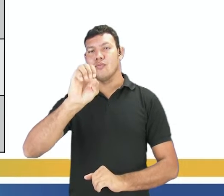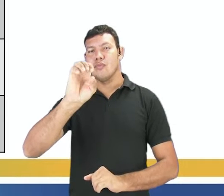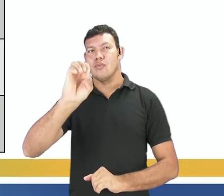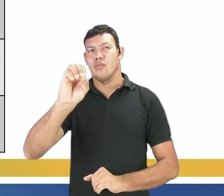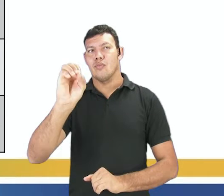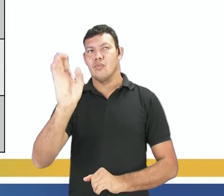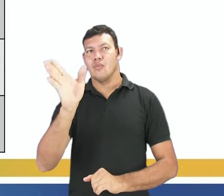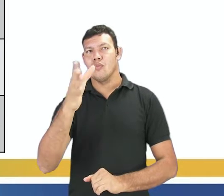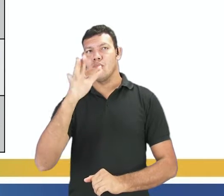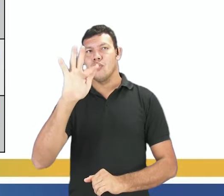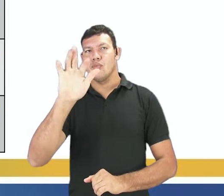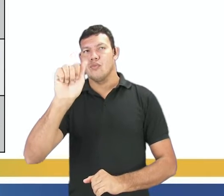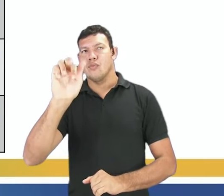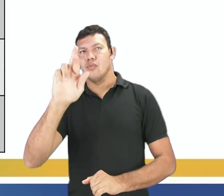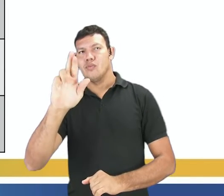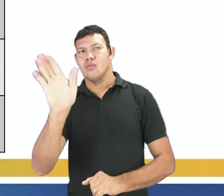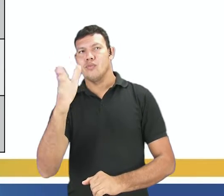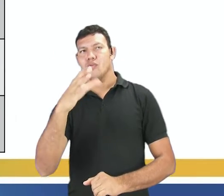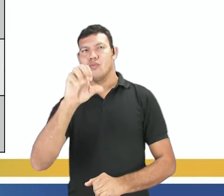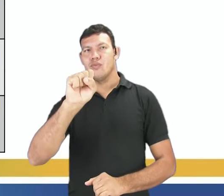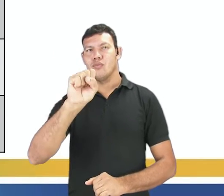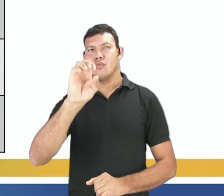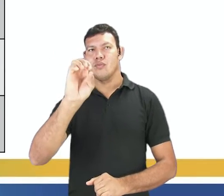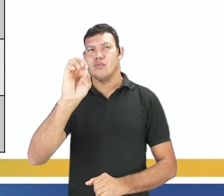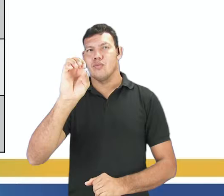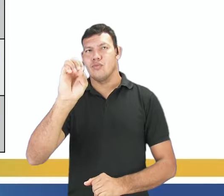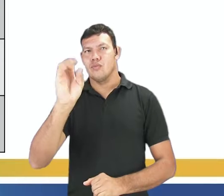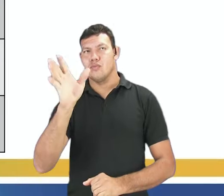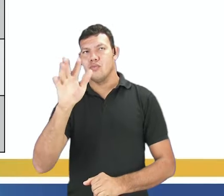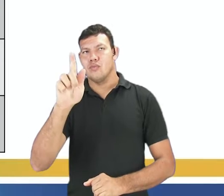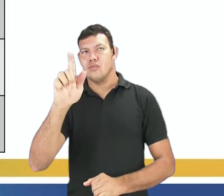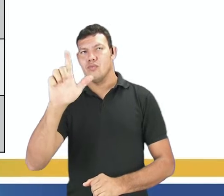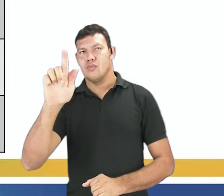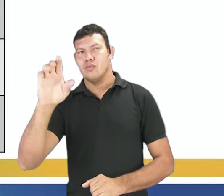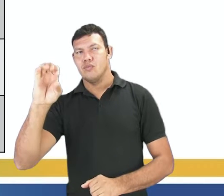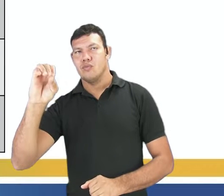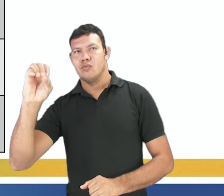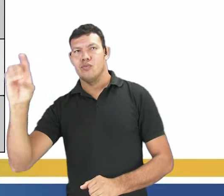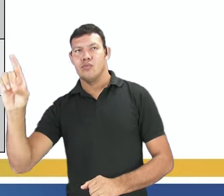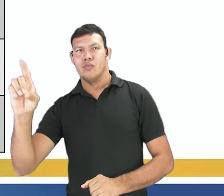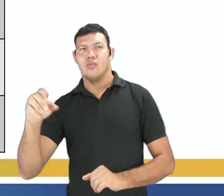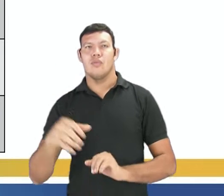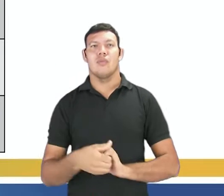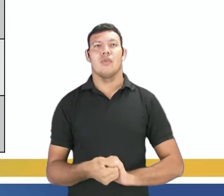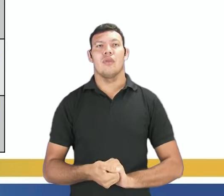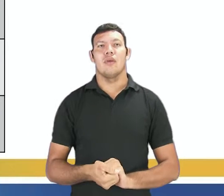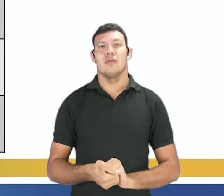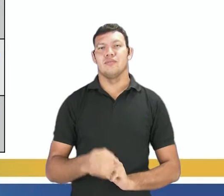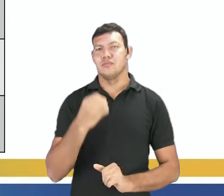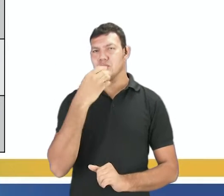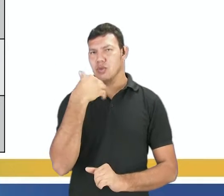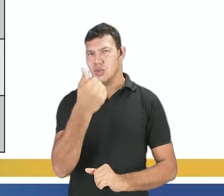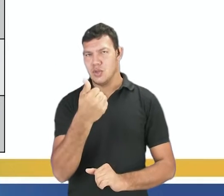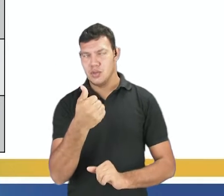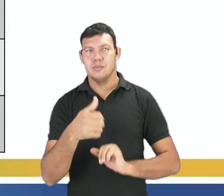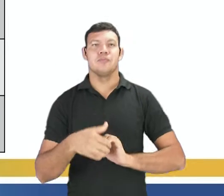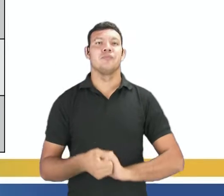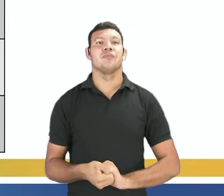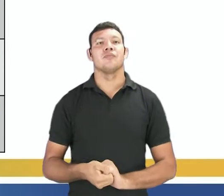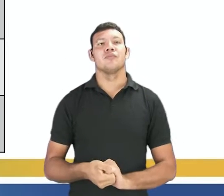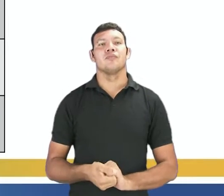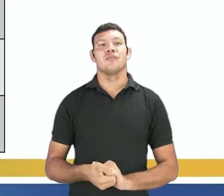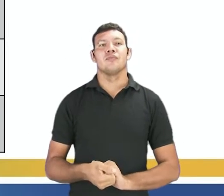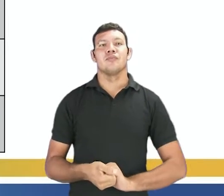expressão que significa até agora, tudo bem. So far so good. So we have content so far, os conteúdos até agora,